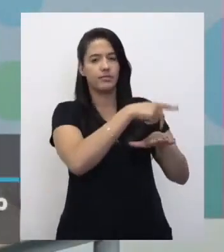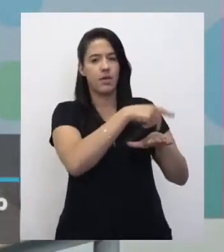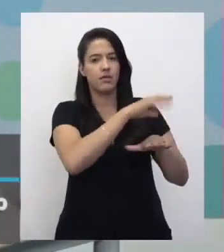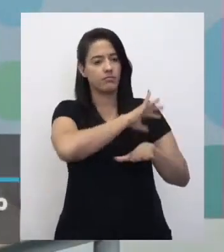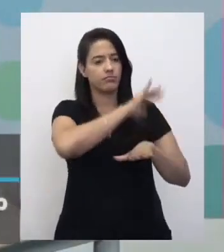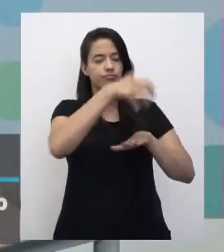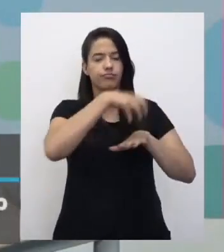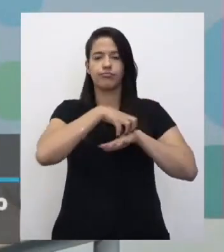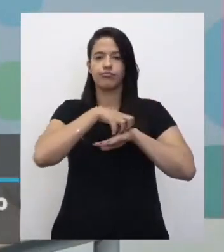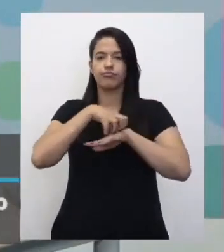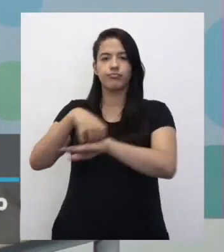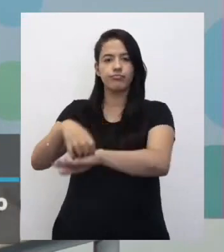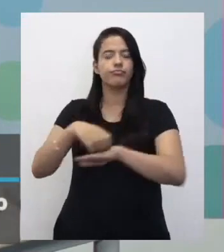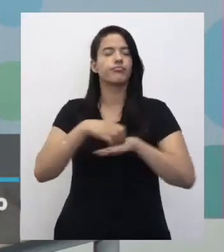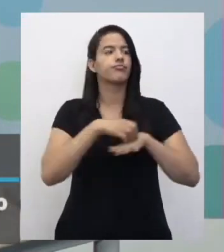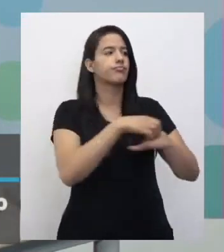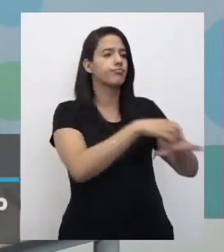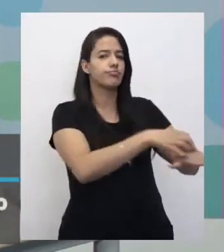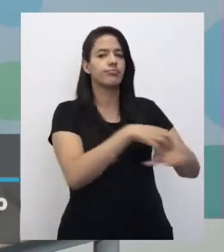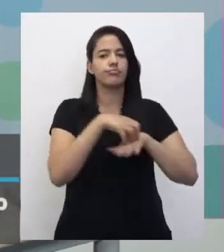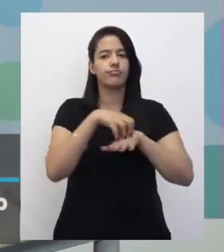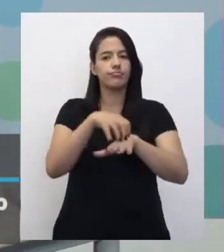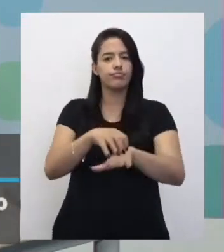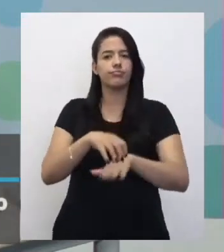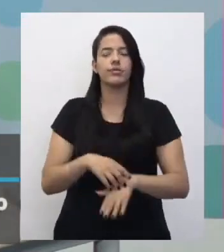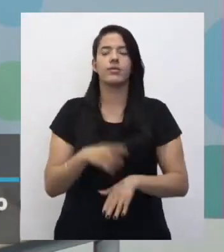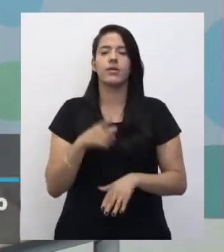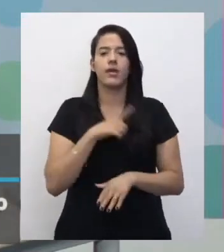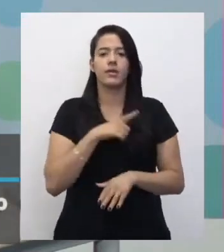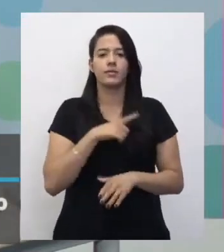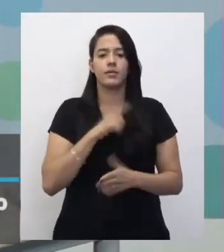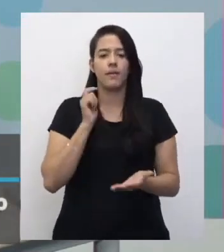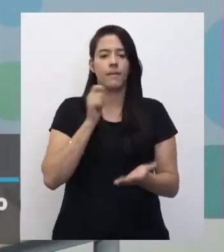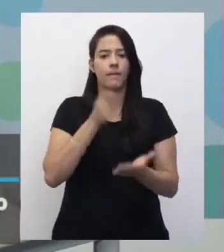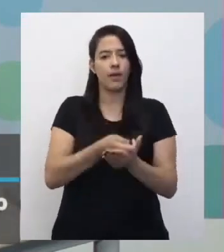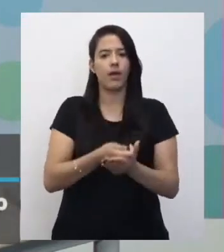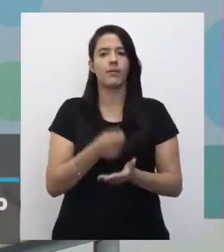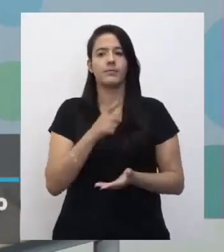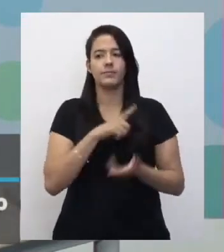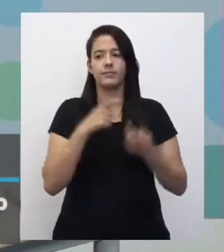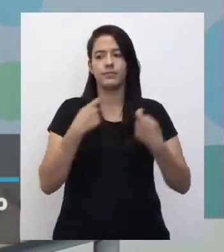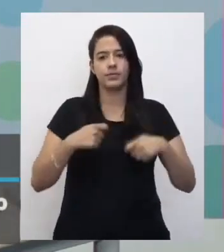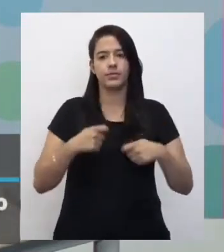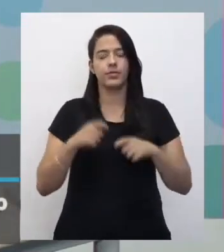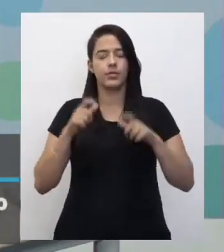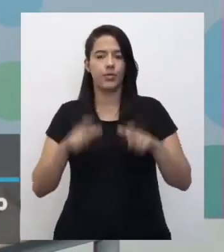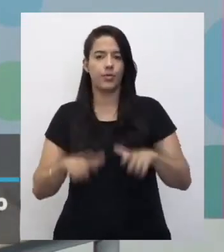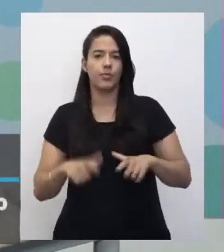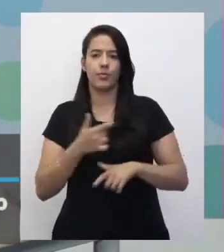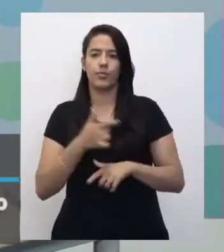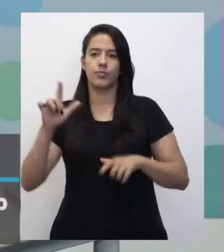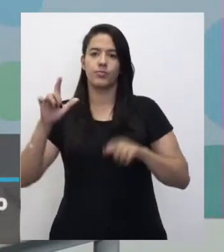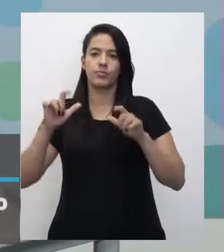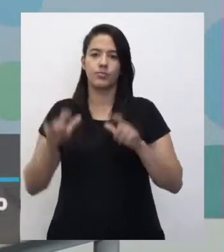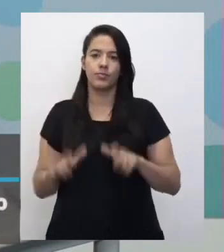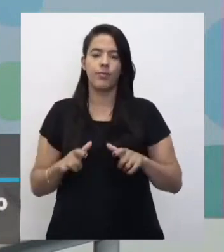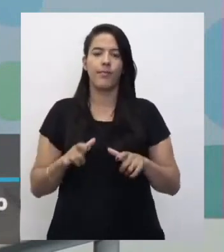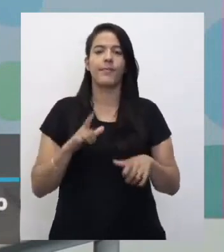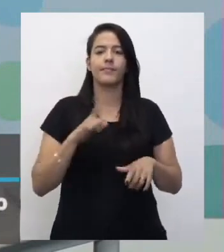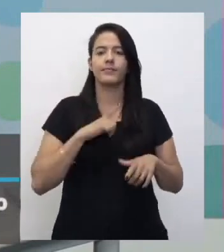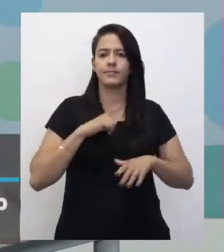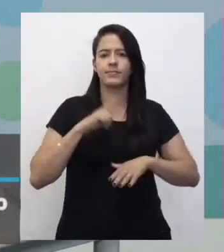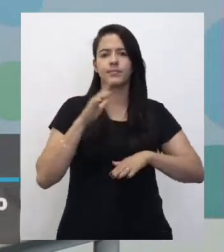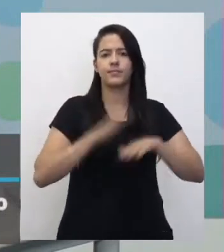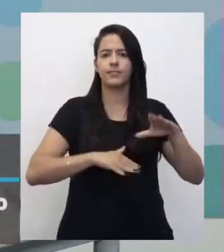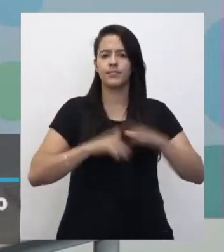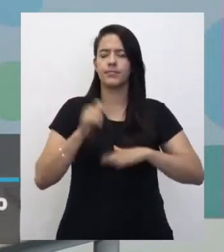é carregado de um lugar para outro, aí paga-se uma espécie de pedágio, dali vai para outro lugar, e nós temos aí diferentes modalidades